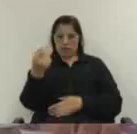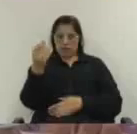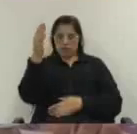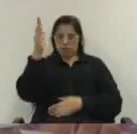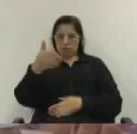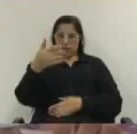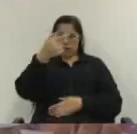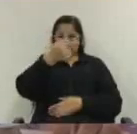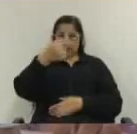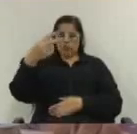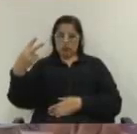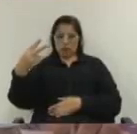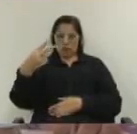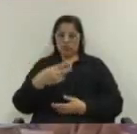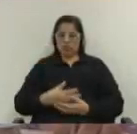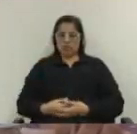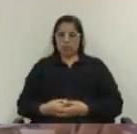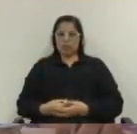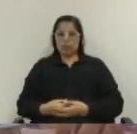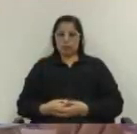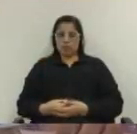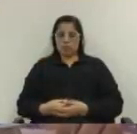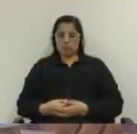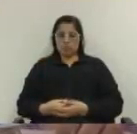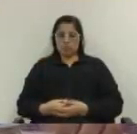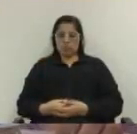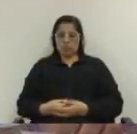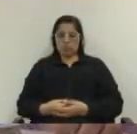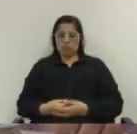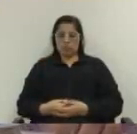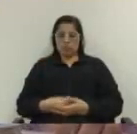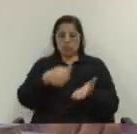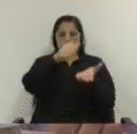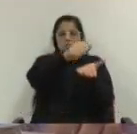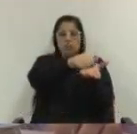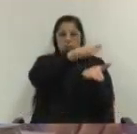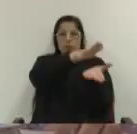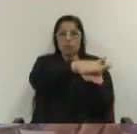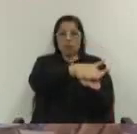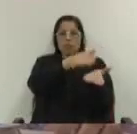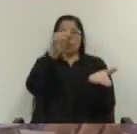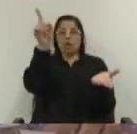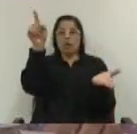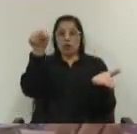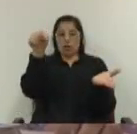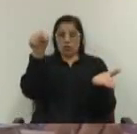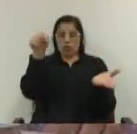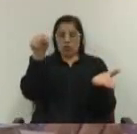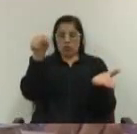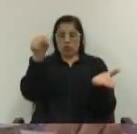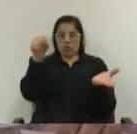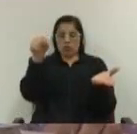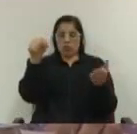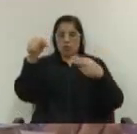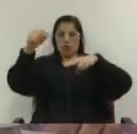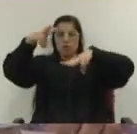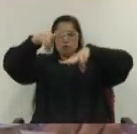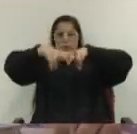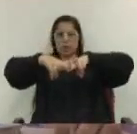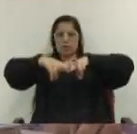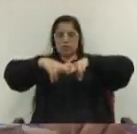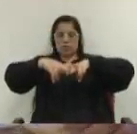1520/72 de São Vicente. A punição prevista em caso de condenação é pena de detenção de